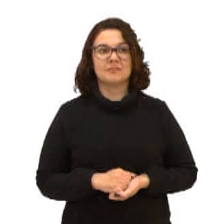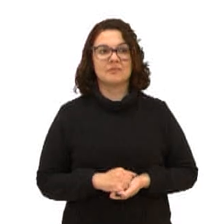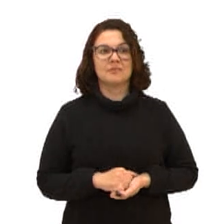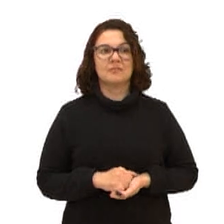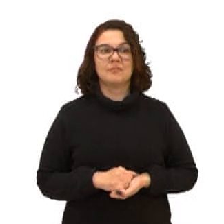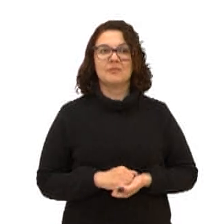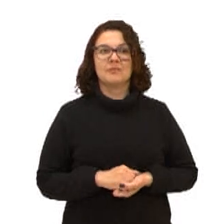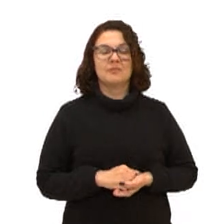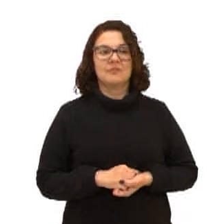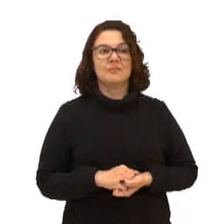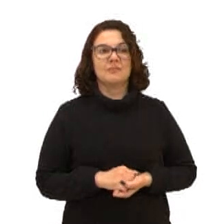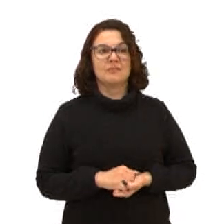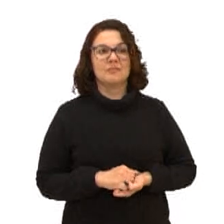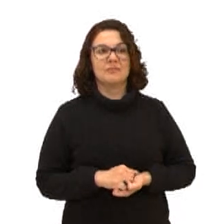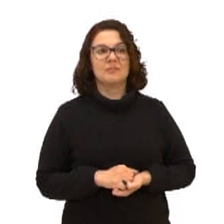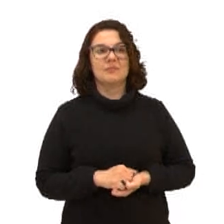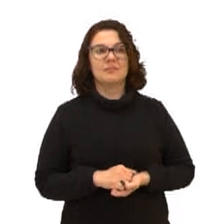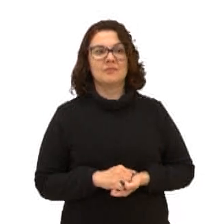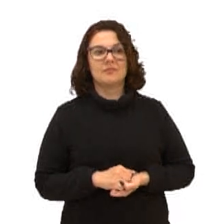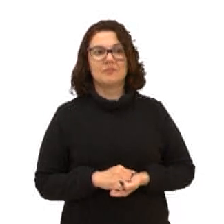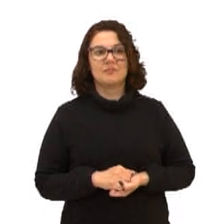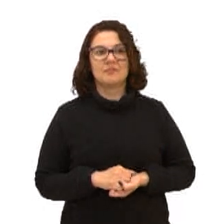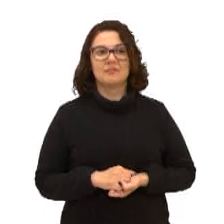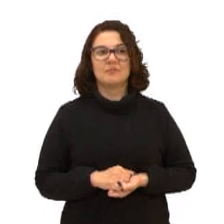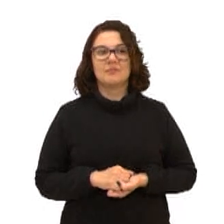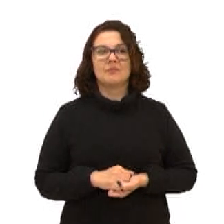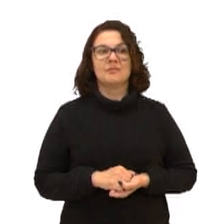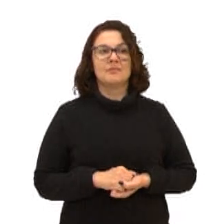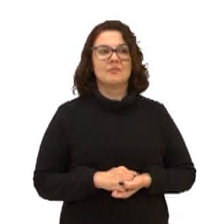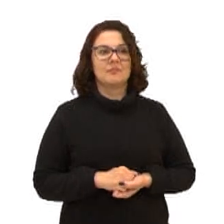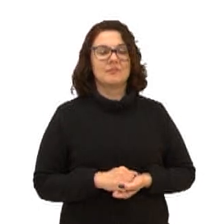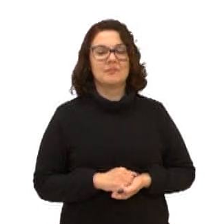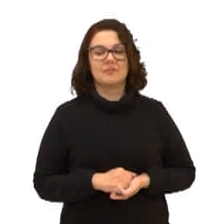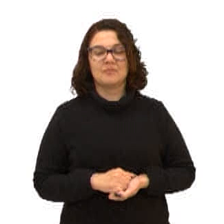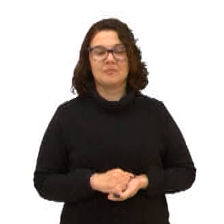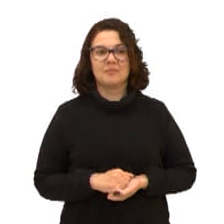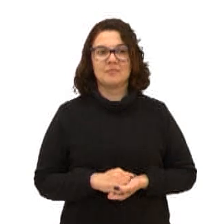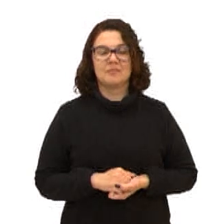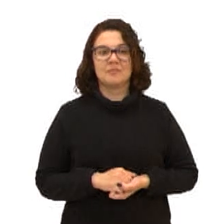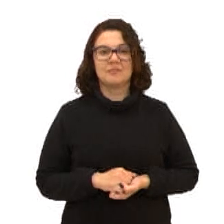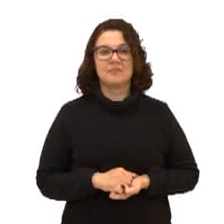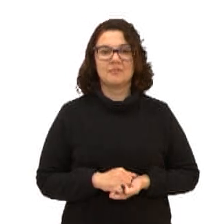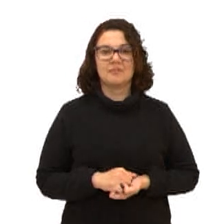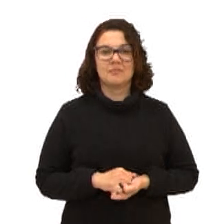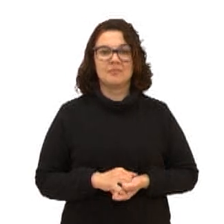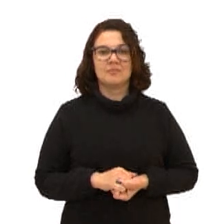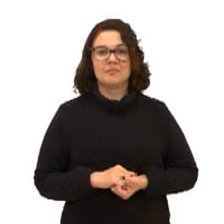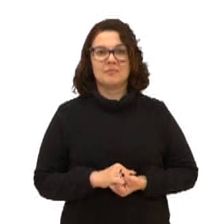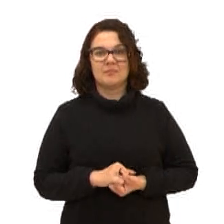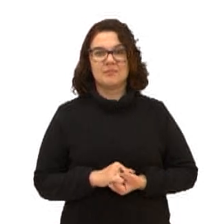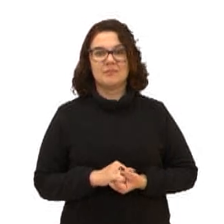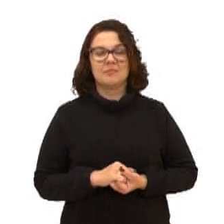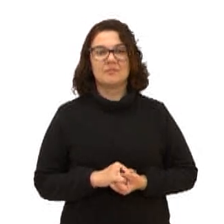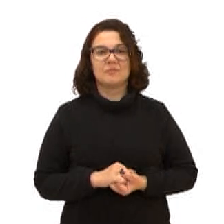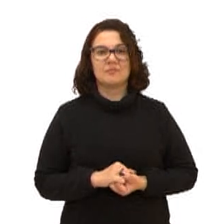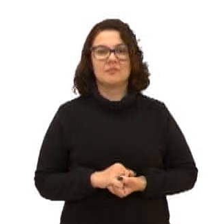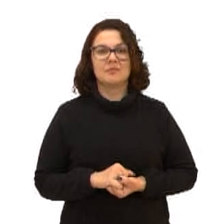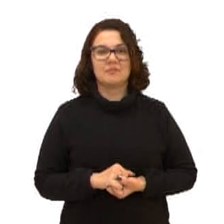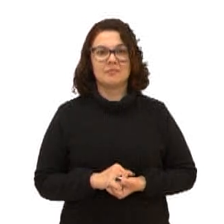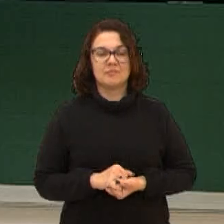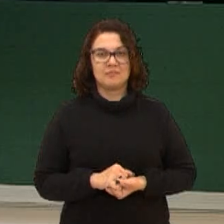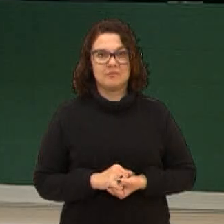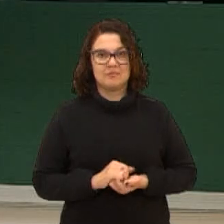las instrucciones que se le dan. ¿Por qué? No. Não pode. Ela não tem